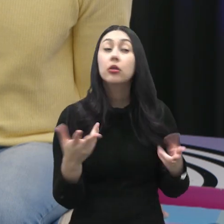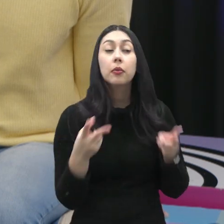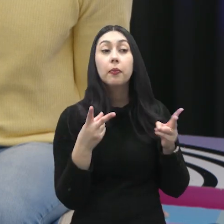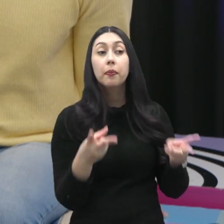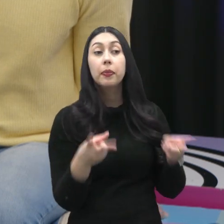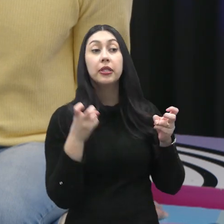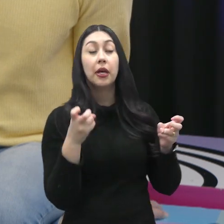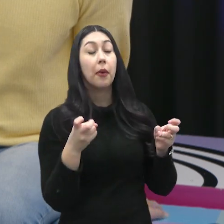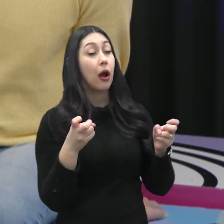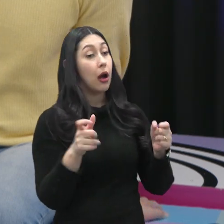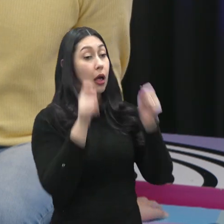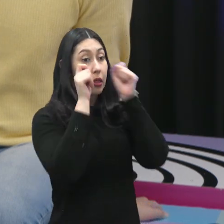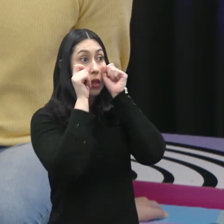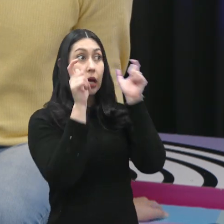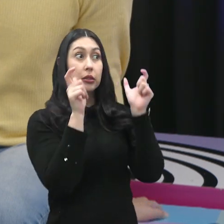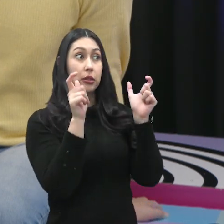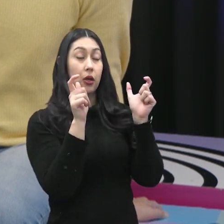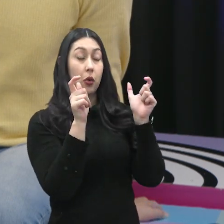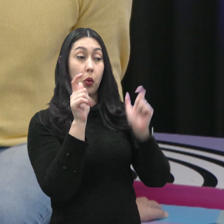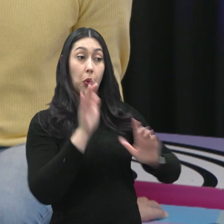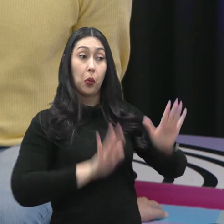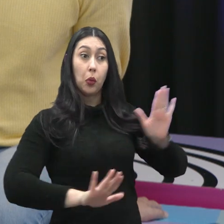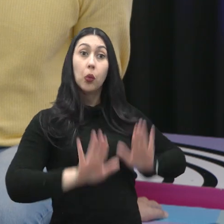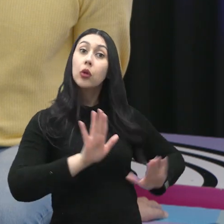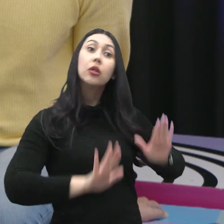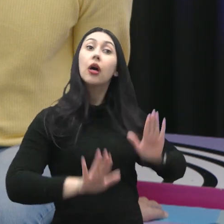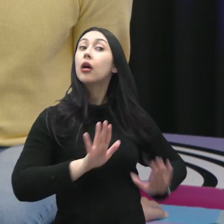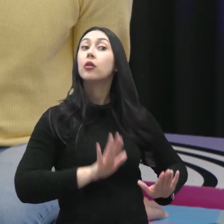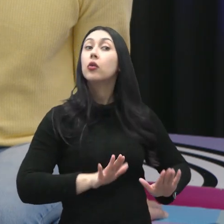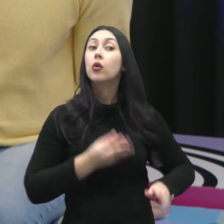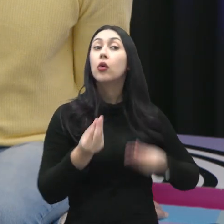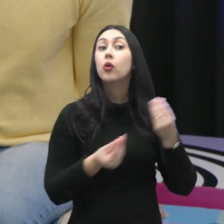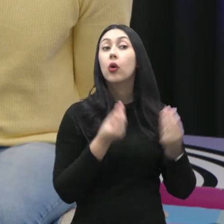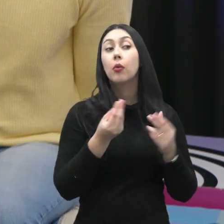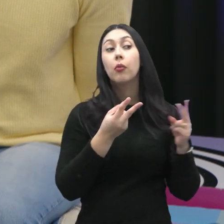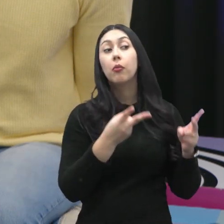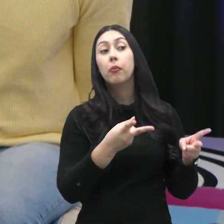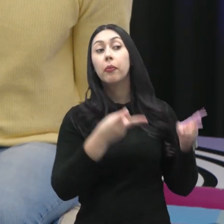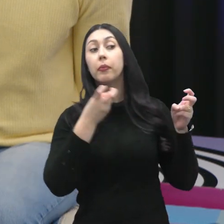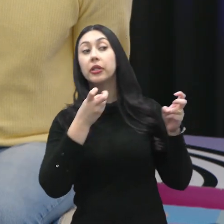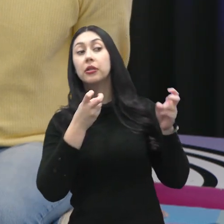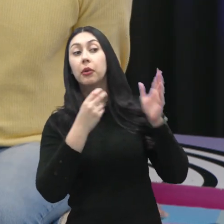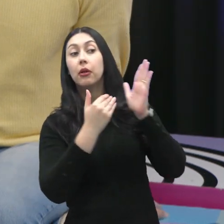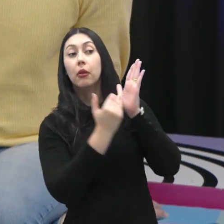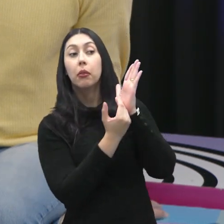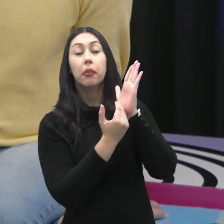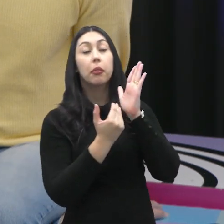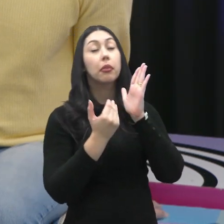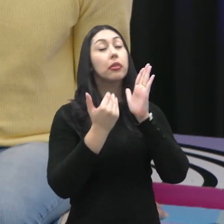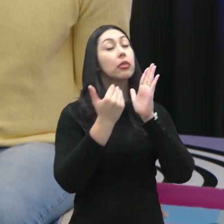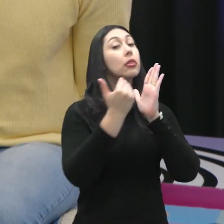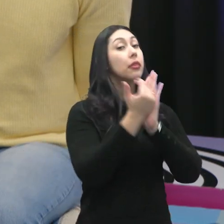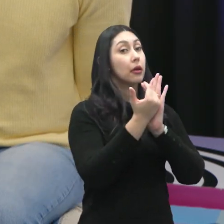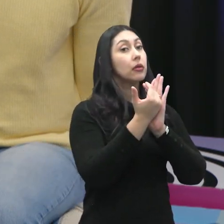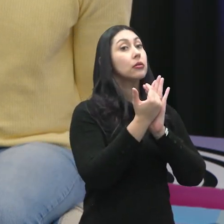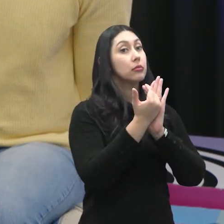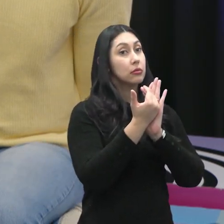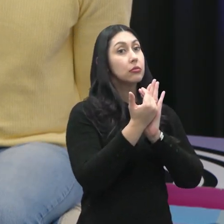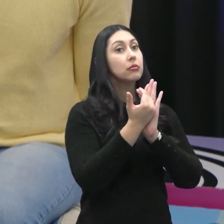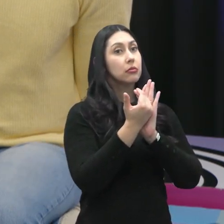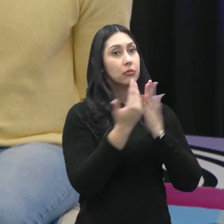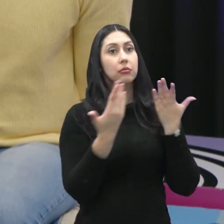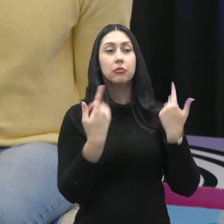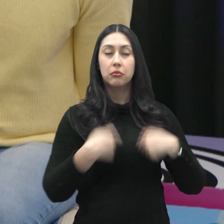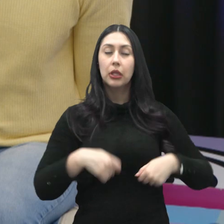pessoa precisa ter esse cuidado, que sinais, né, e que pontos de alerta ali a pessoa precisa ter esse cuidado desse uso excessivo, né,